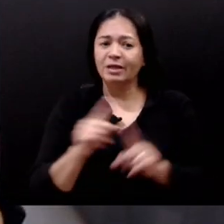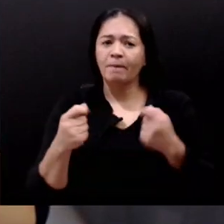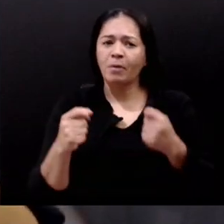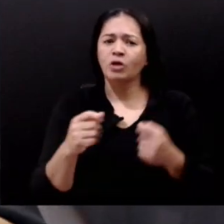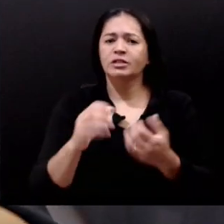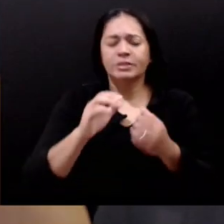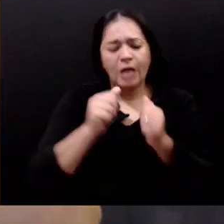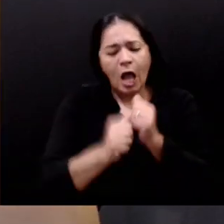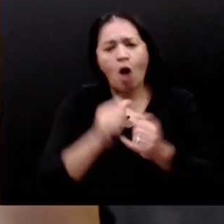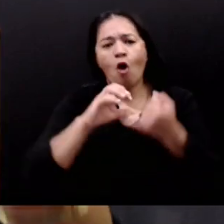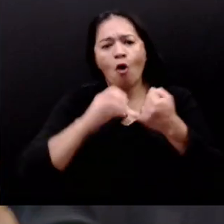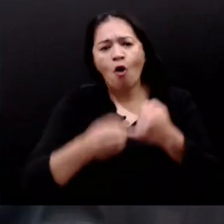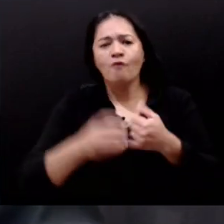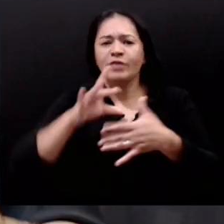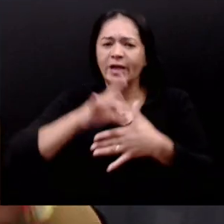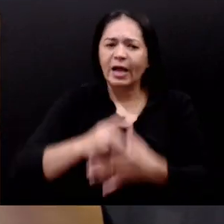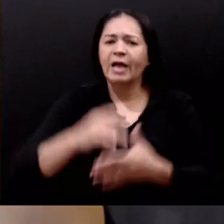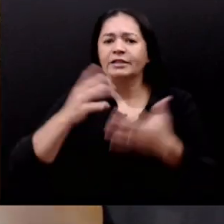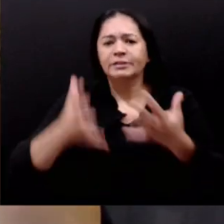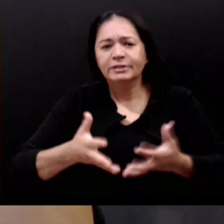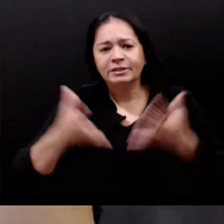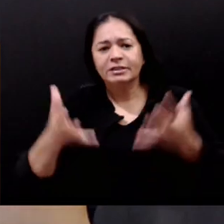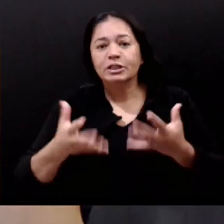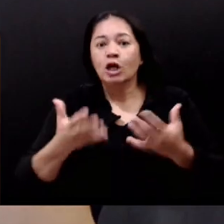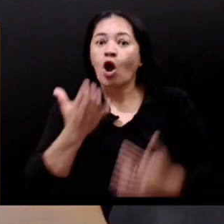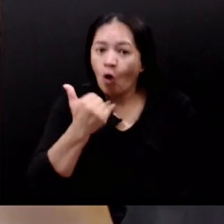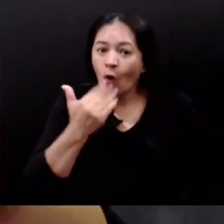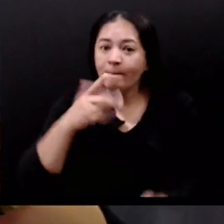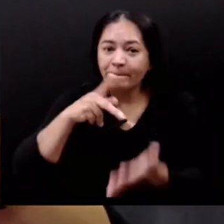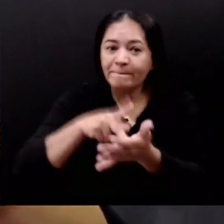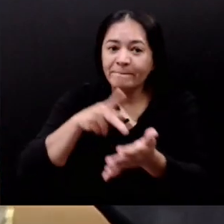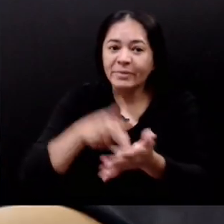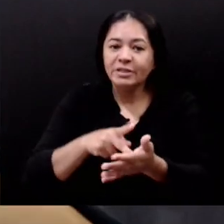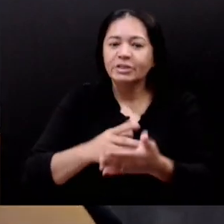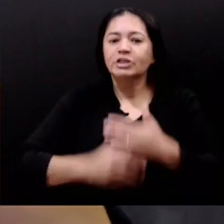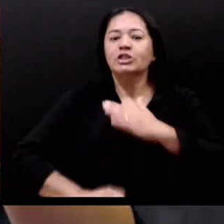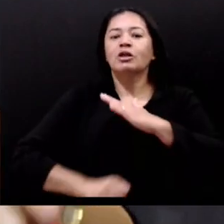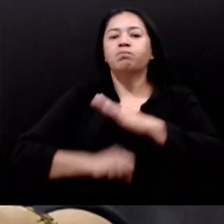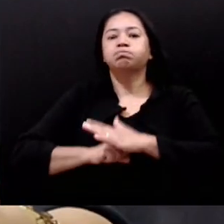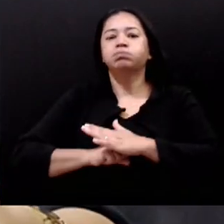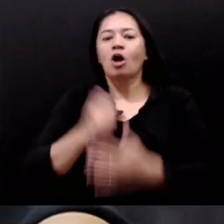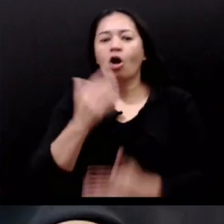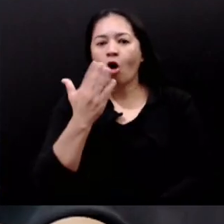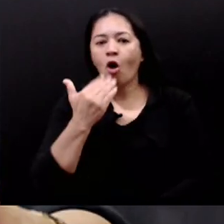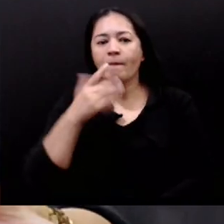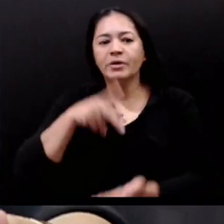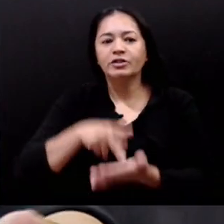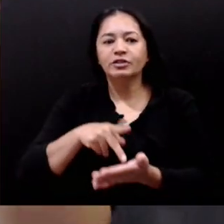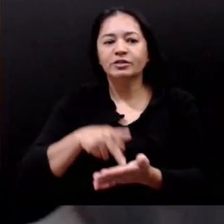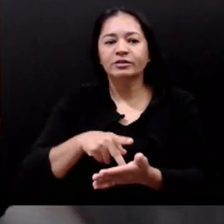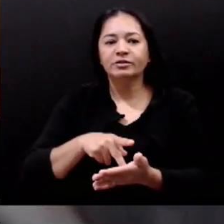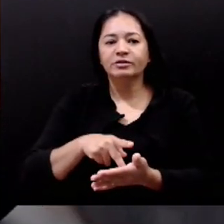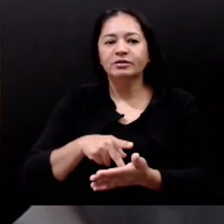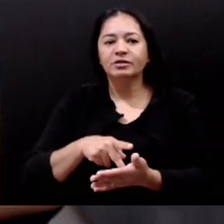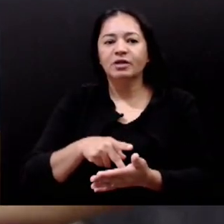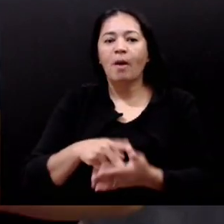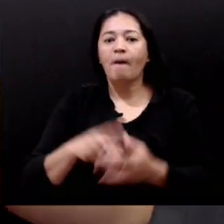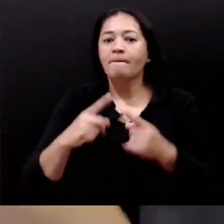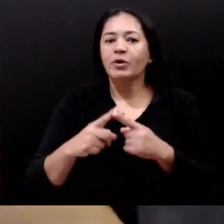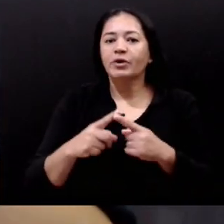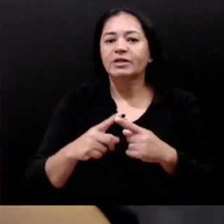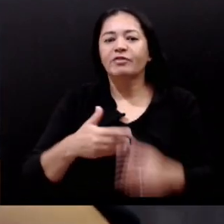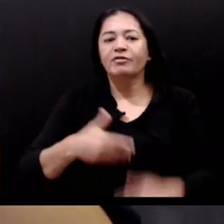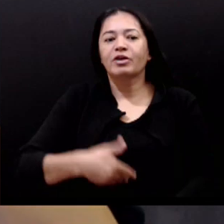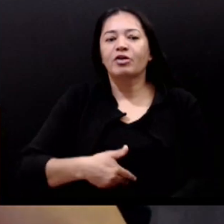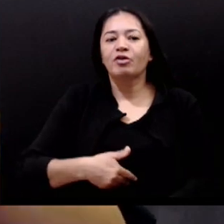carne, salada, Comida. comida, enche a barriguinha de comida, que é para não ficar sobrando espaço para encher de bolachinha, para encher de